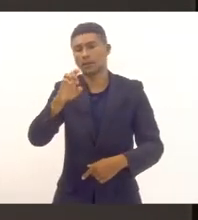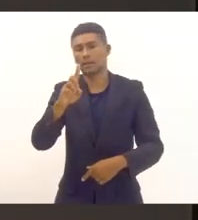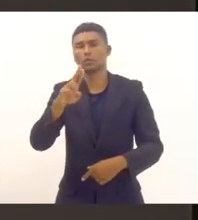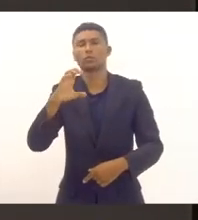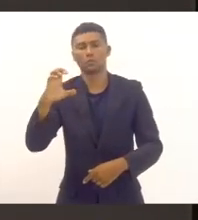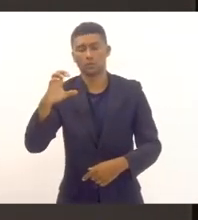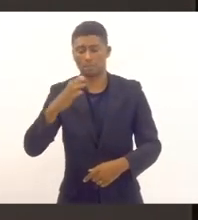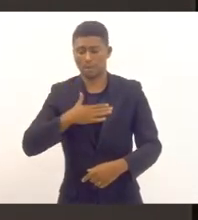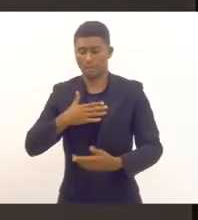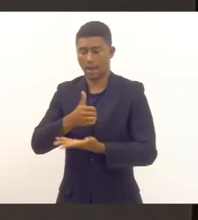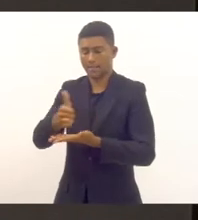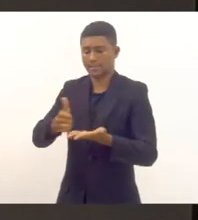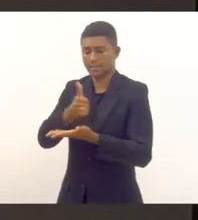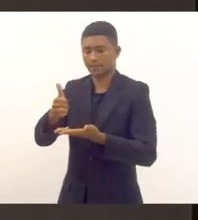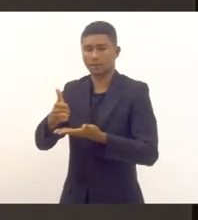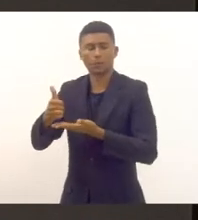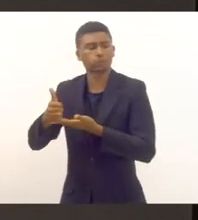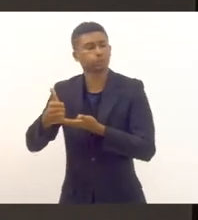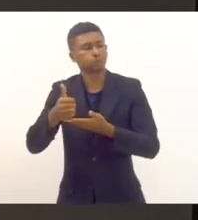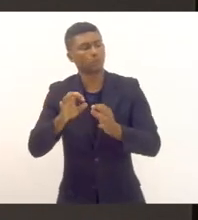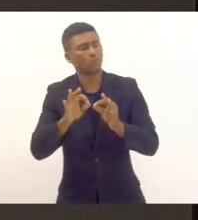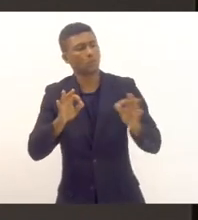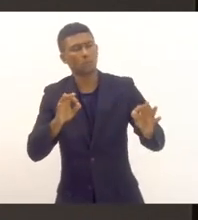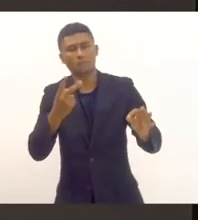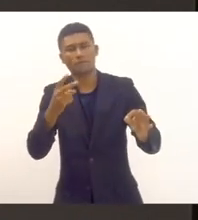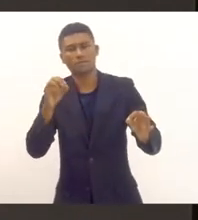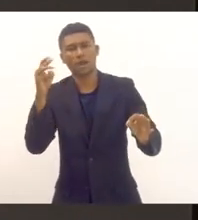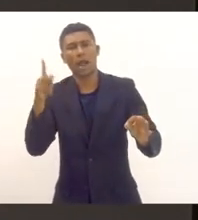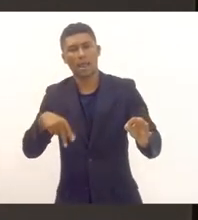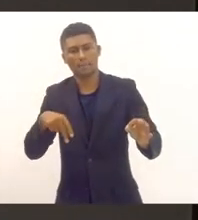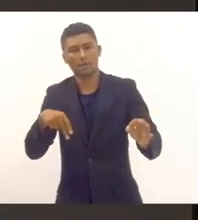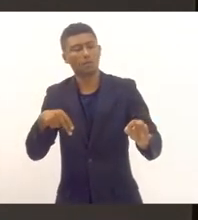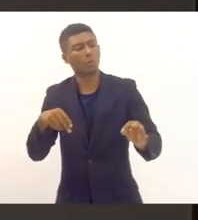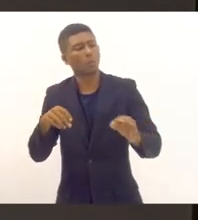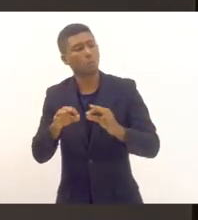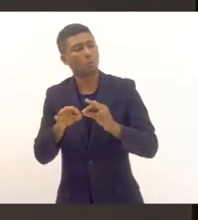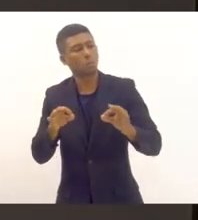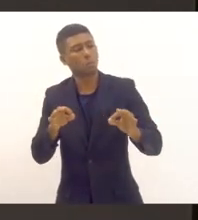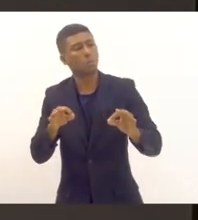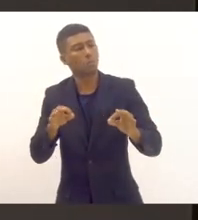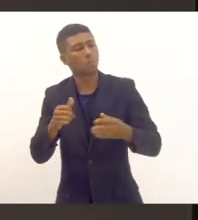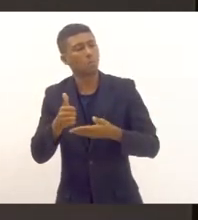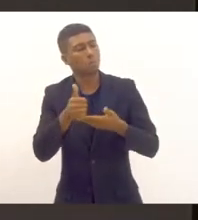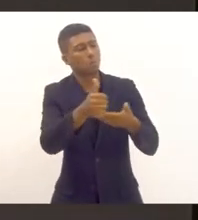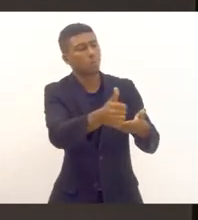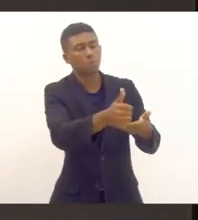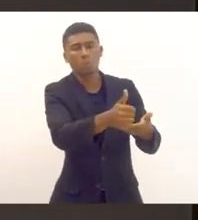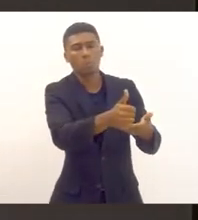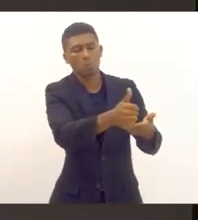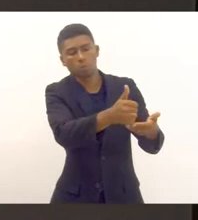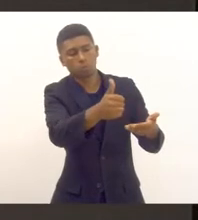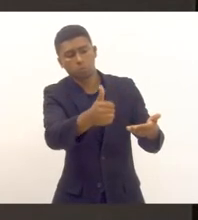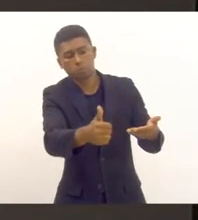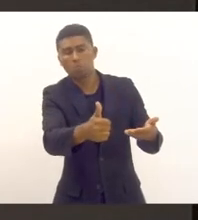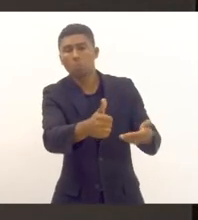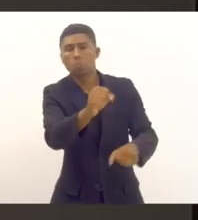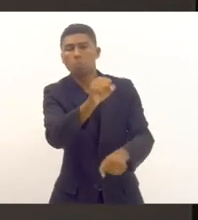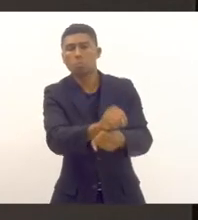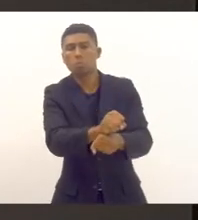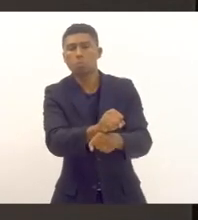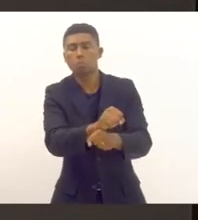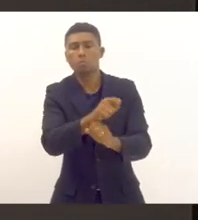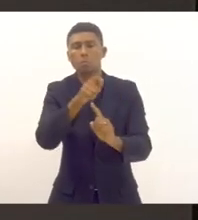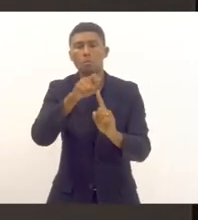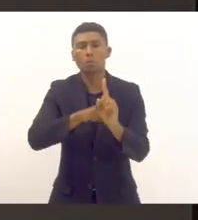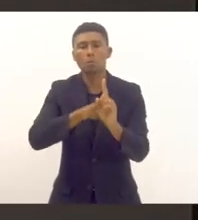ando 20 quilômetros e ali fica parado, às vezes, durante semana, meses, ano. Então,